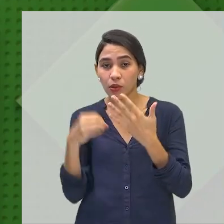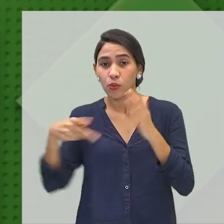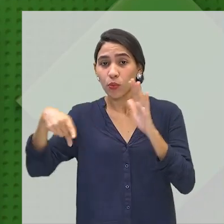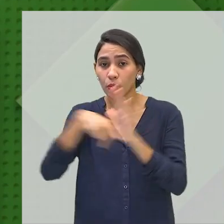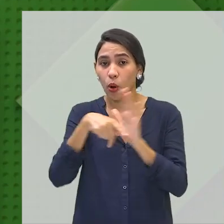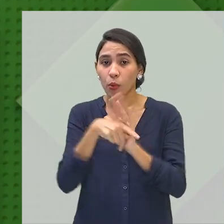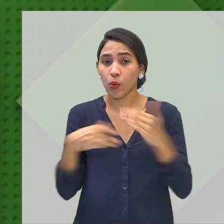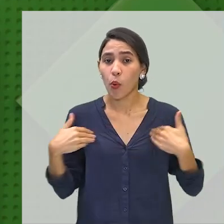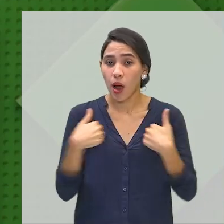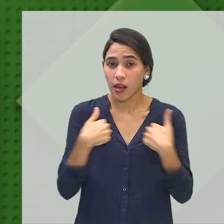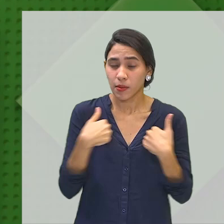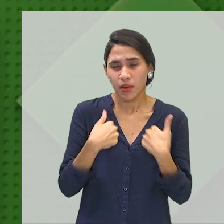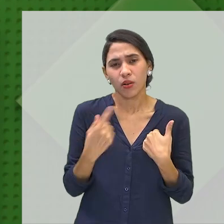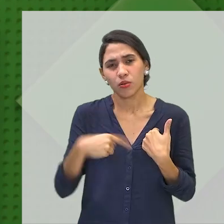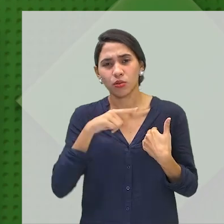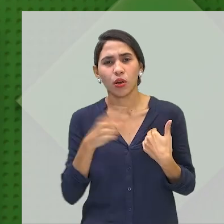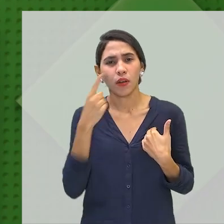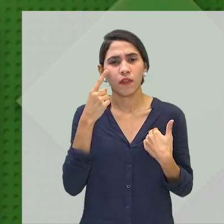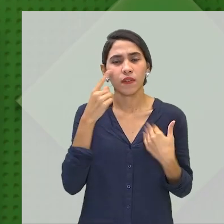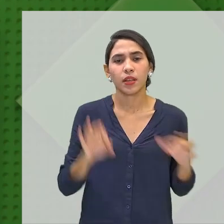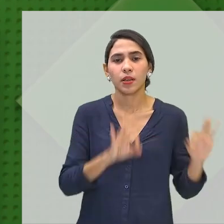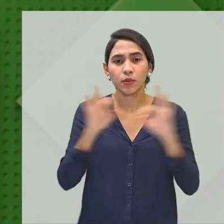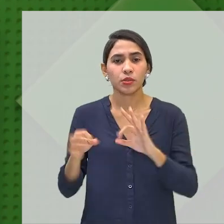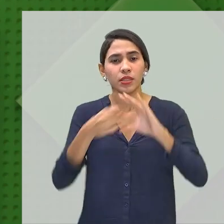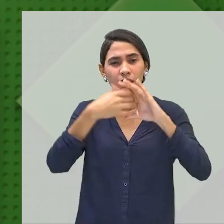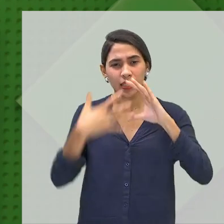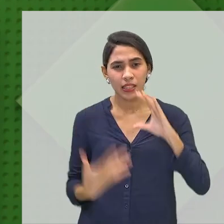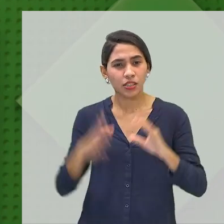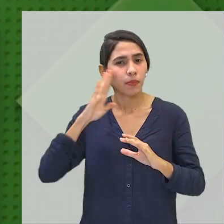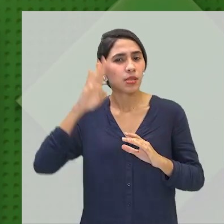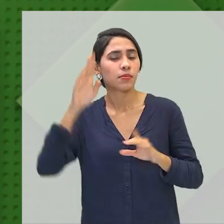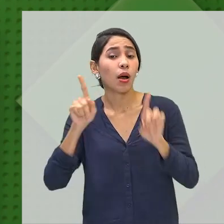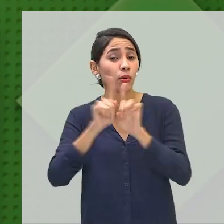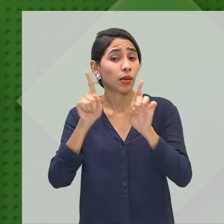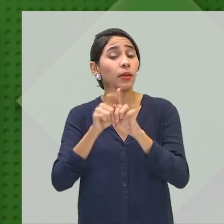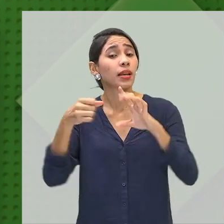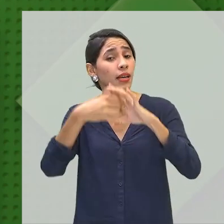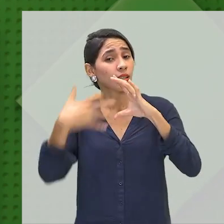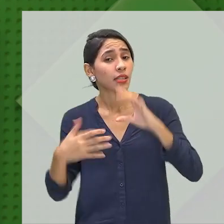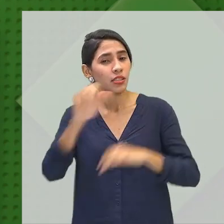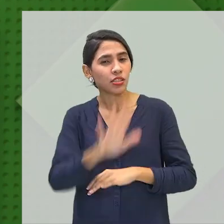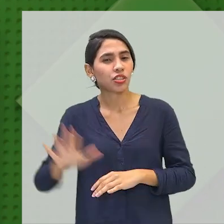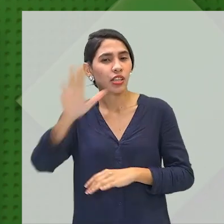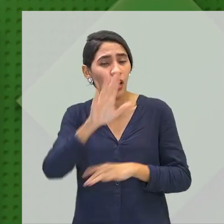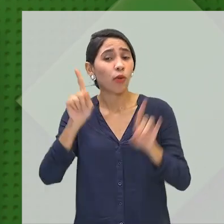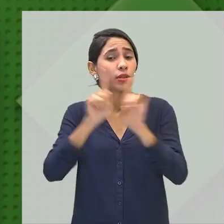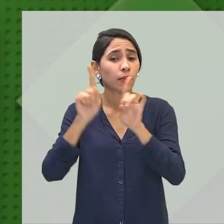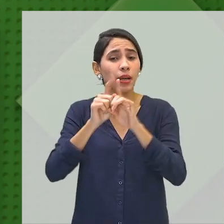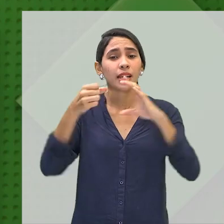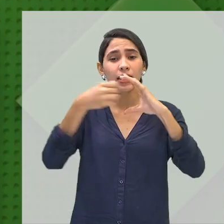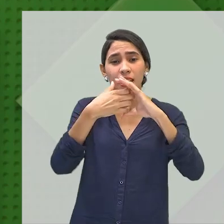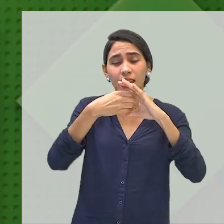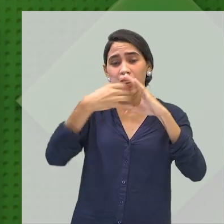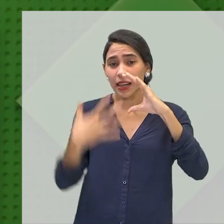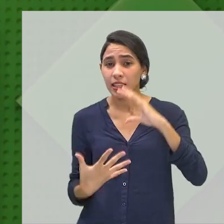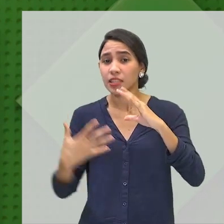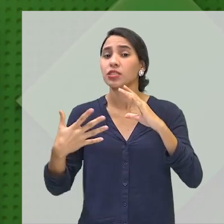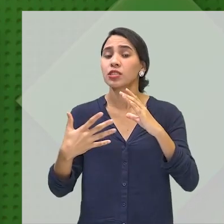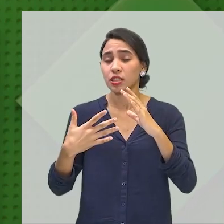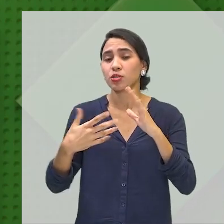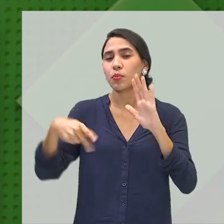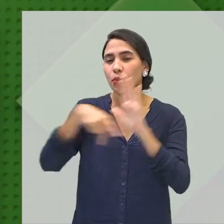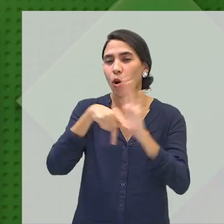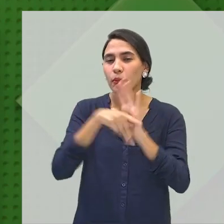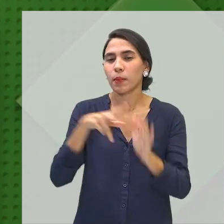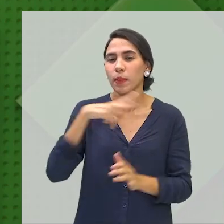principais características, vimos as características gerais e algumas características específicas de cada um dos representantes do reino animal. Então a partir de